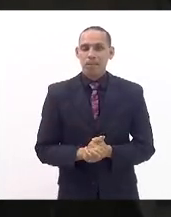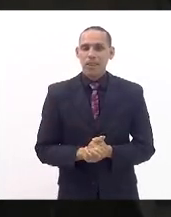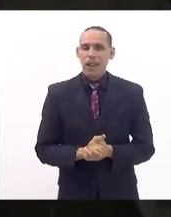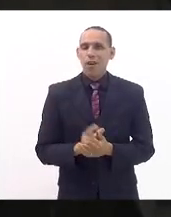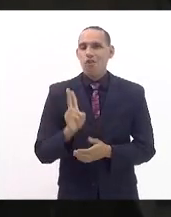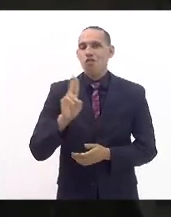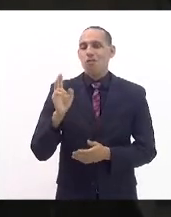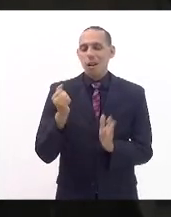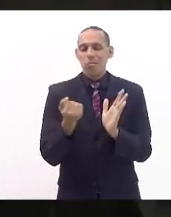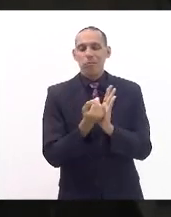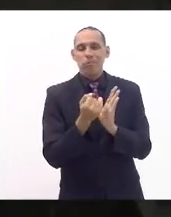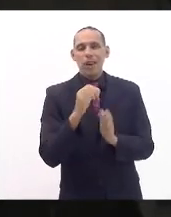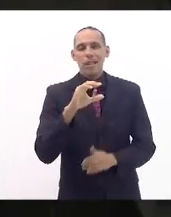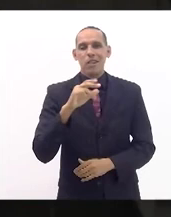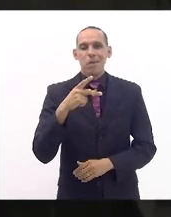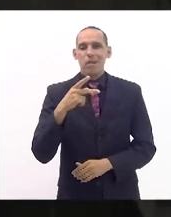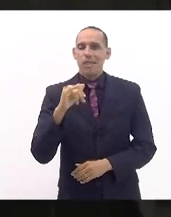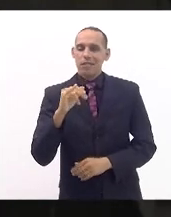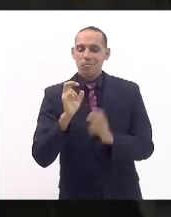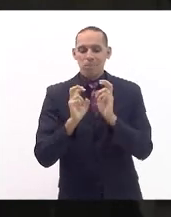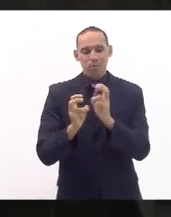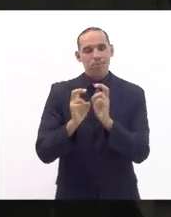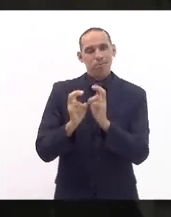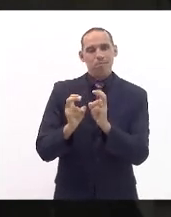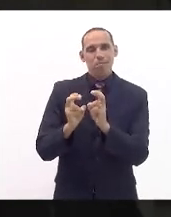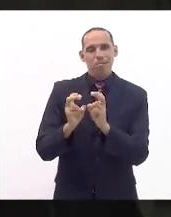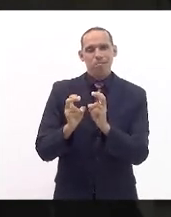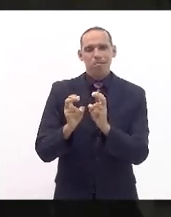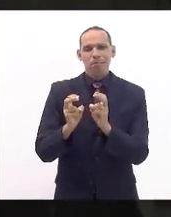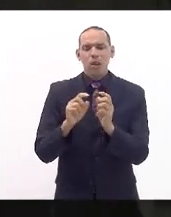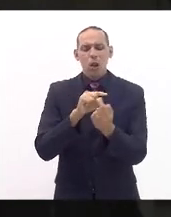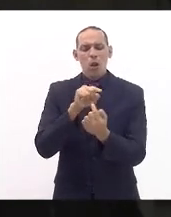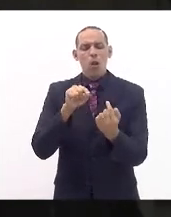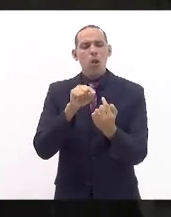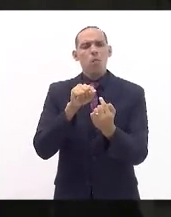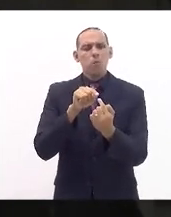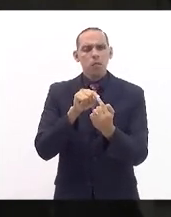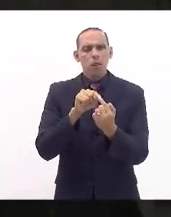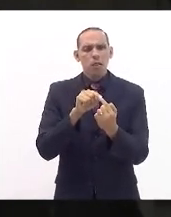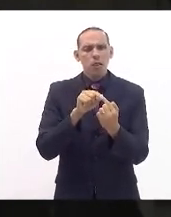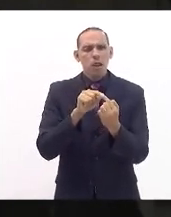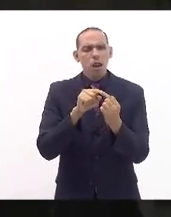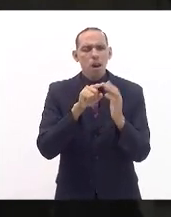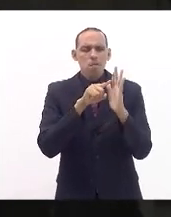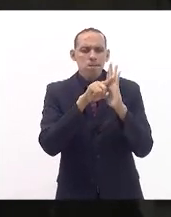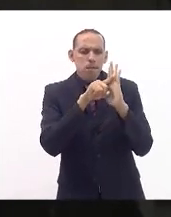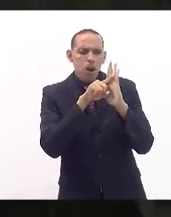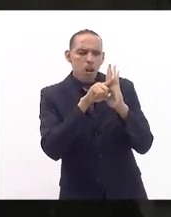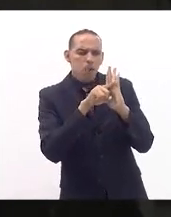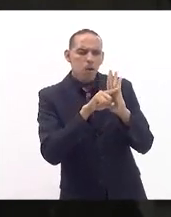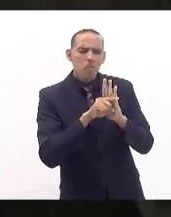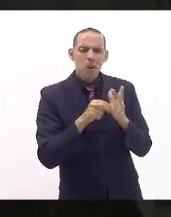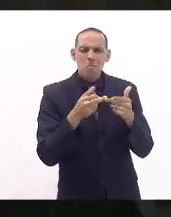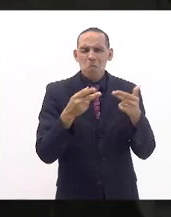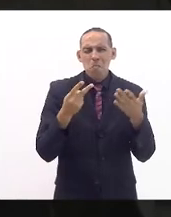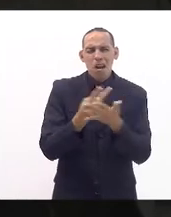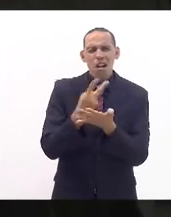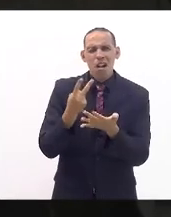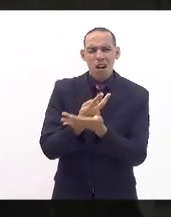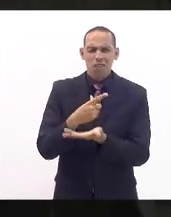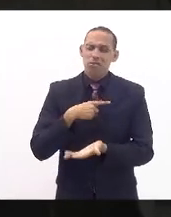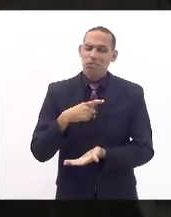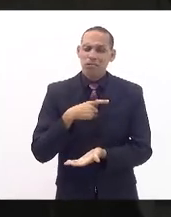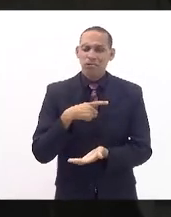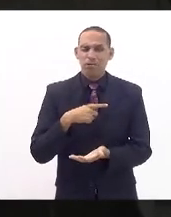batizada, CPI dos trens, que visa apurar as irregularidades